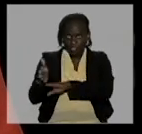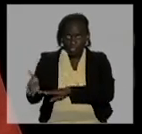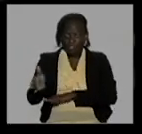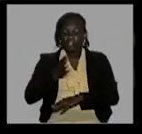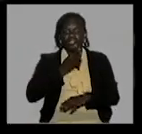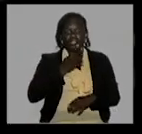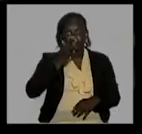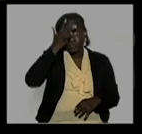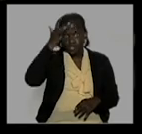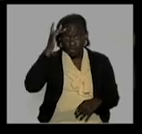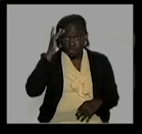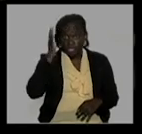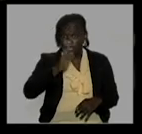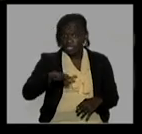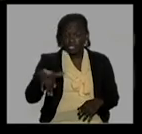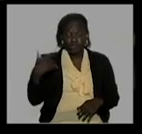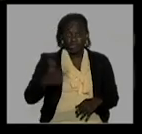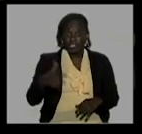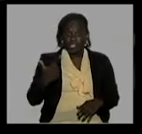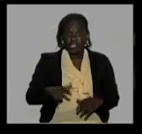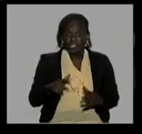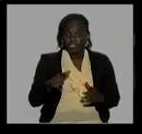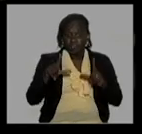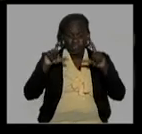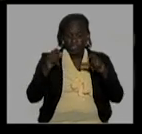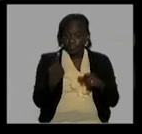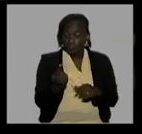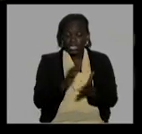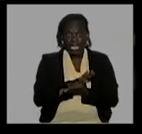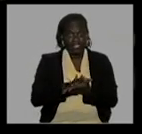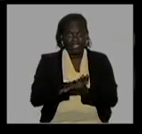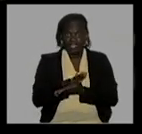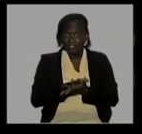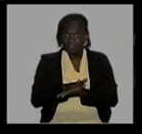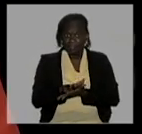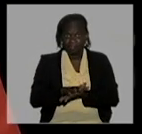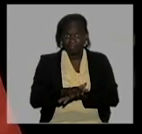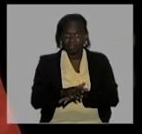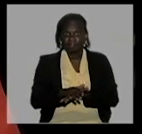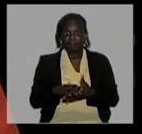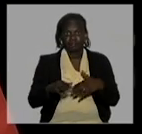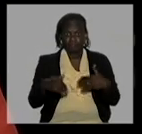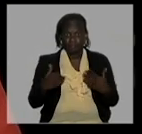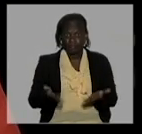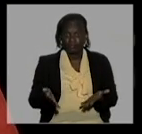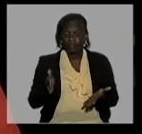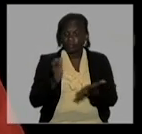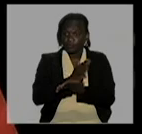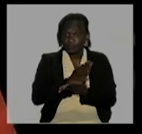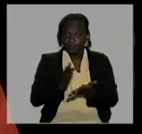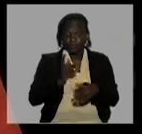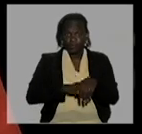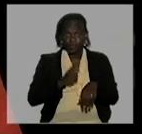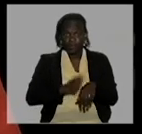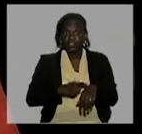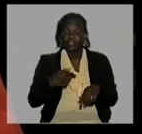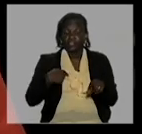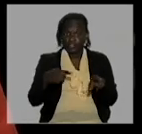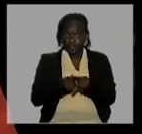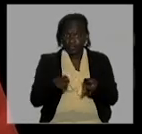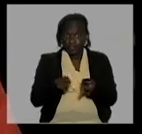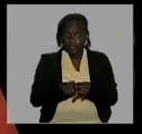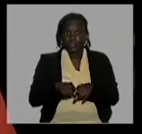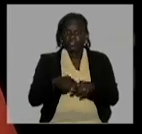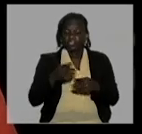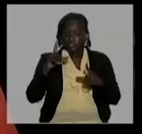assistia, que as crianças não tinham uma foto sequer, né? Então, em alguns momentos eu